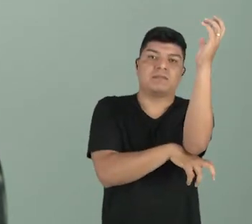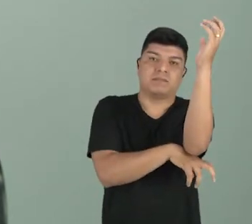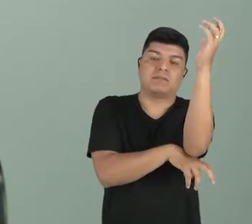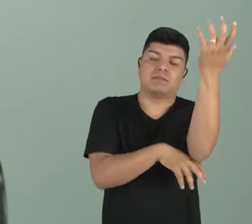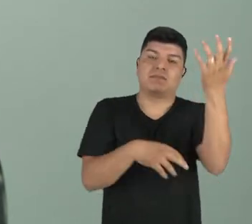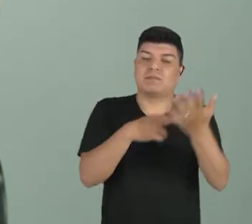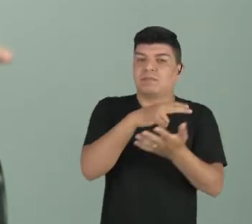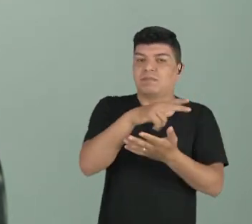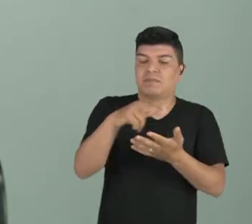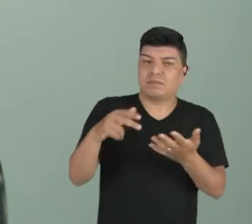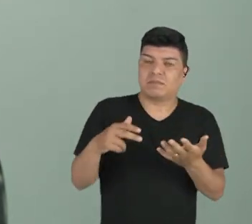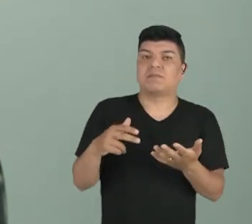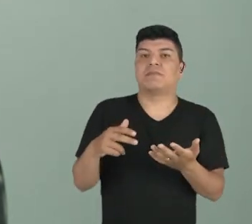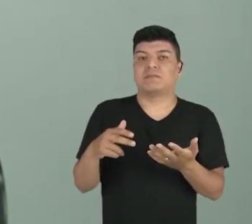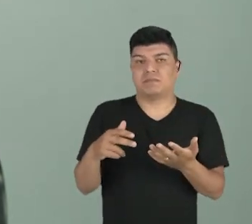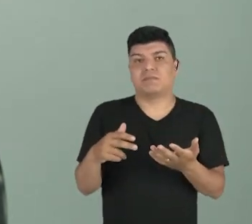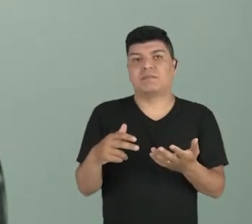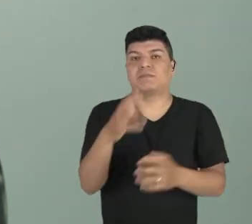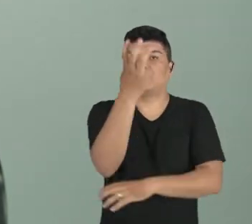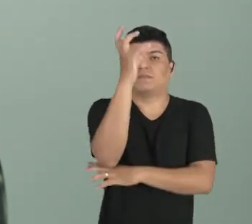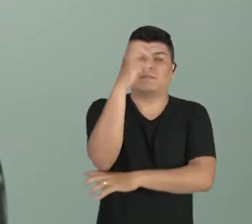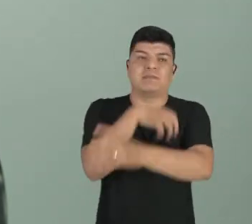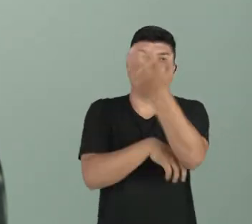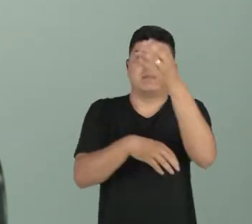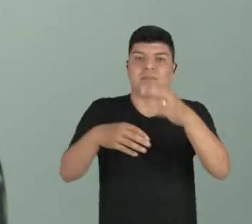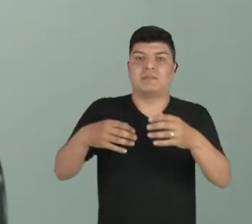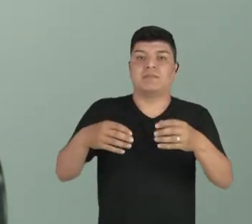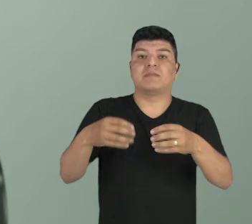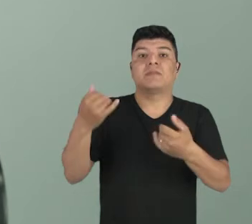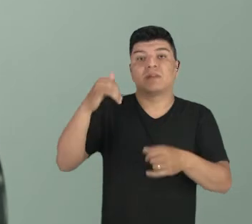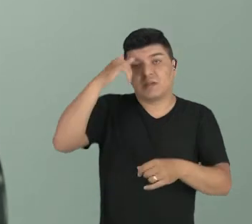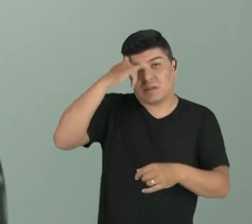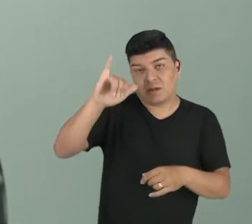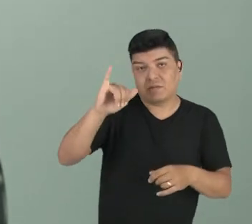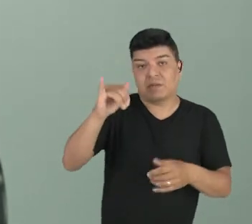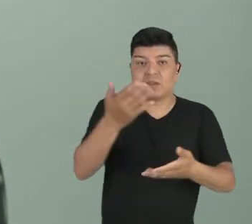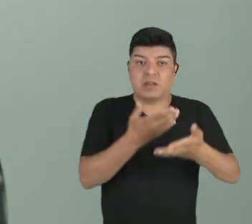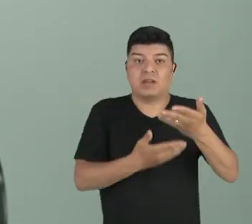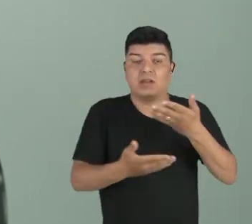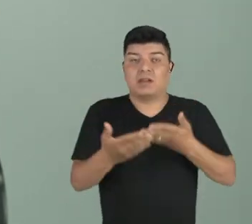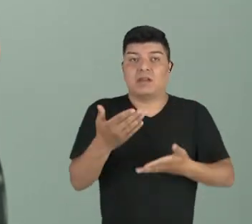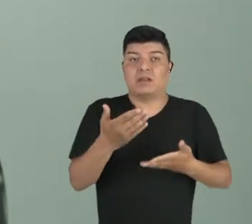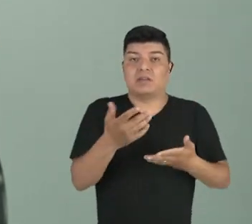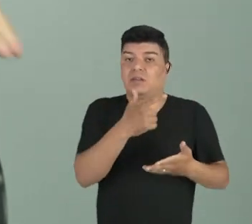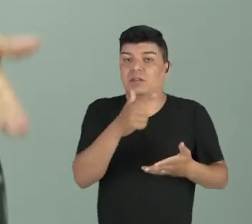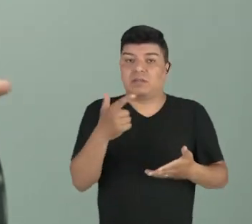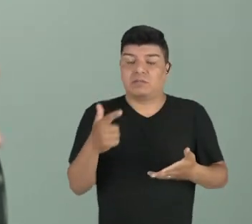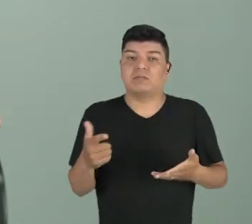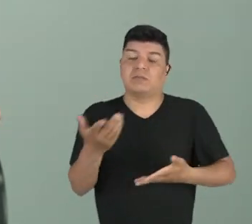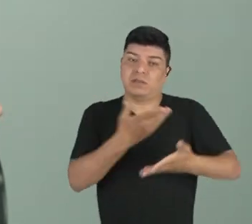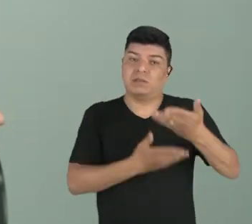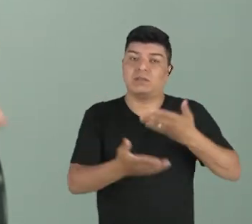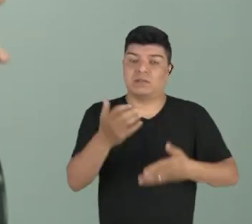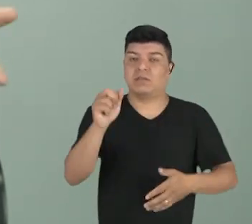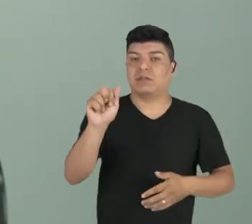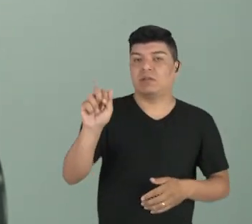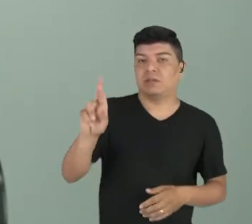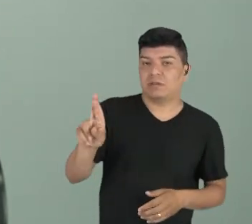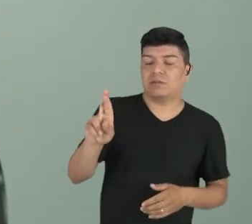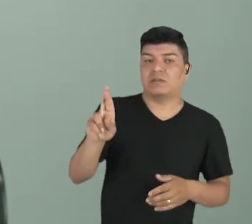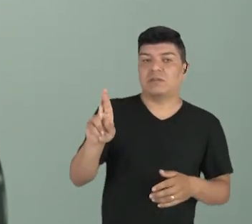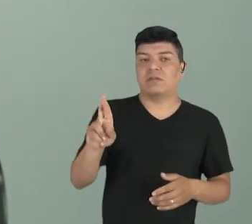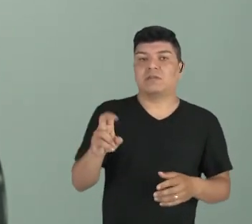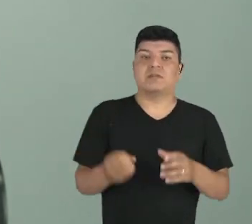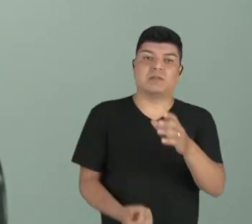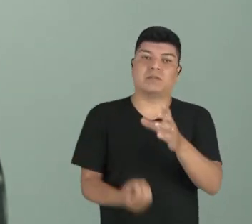Parques, né, praças arborizadas para evitar a circulação, para evitar, aliás, que não tenha circulação do ar, para evitar